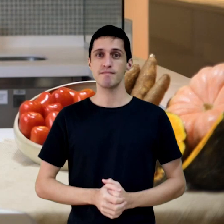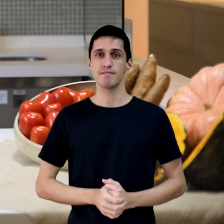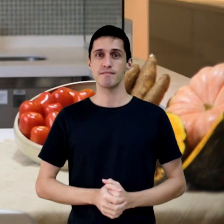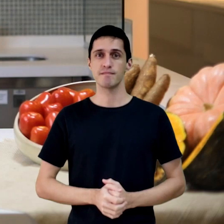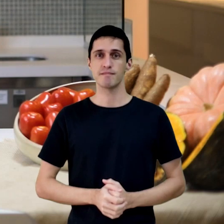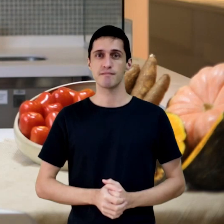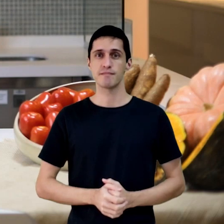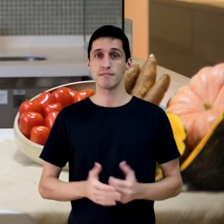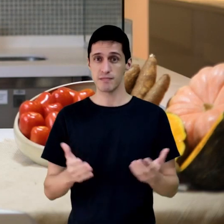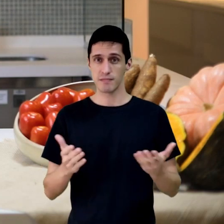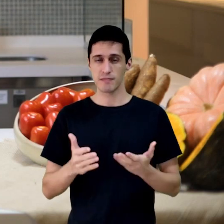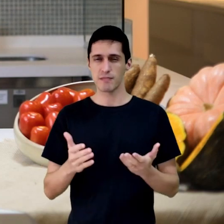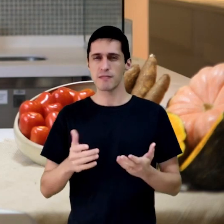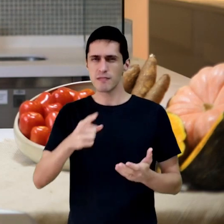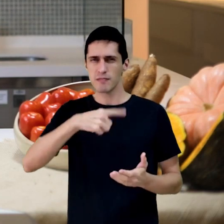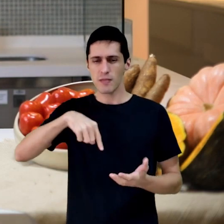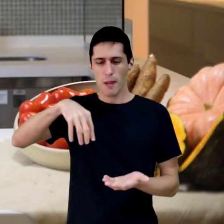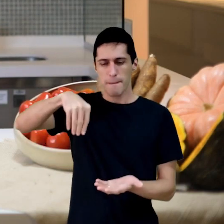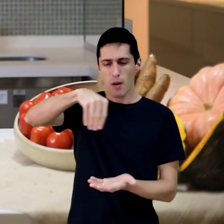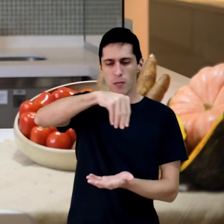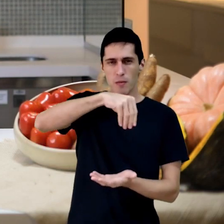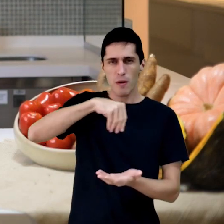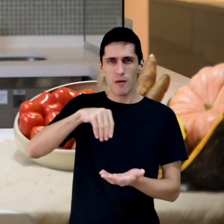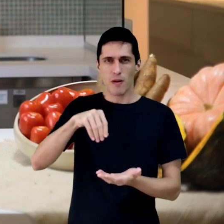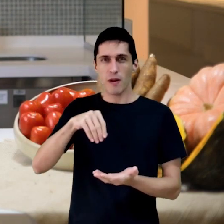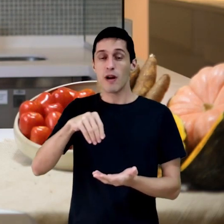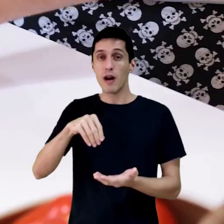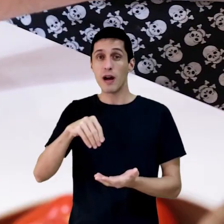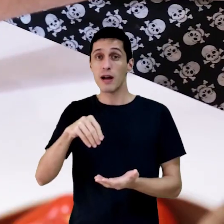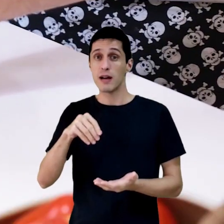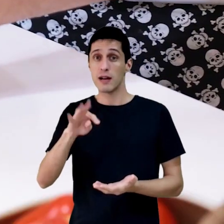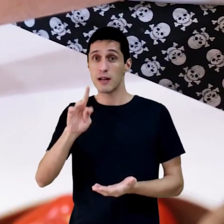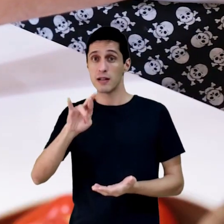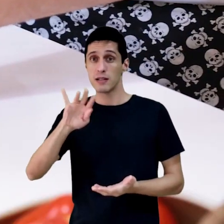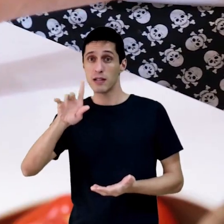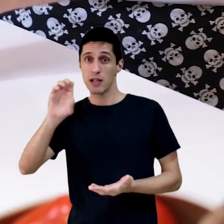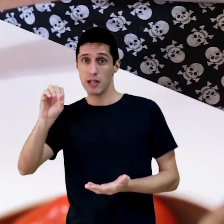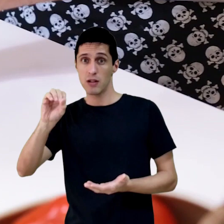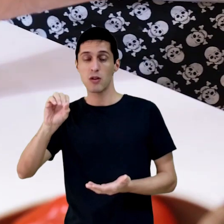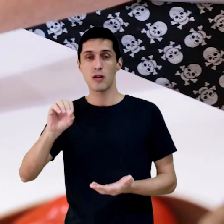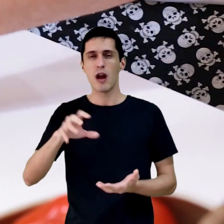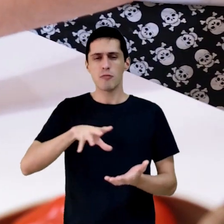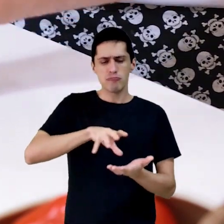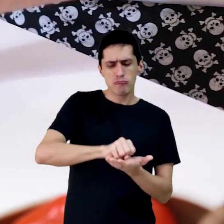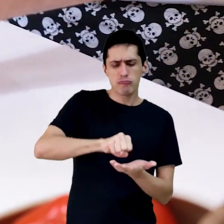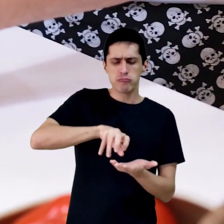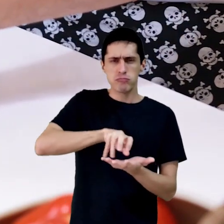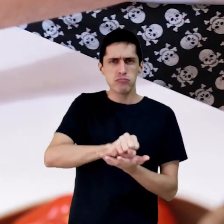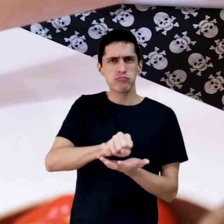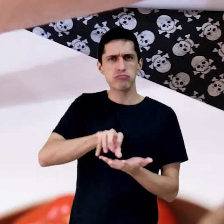ó, vamos utilizar um pouquinho de farinha de trigo. E aqui com a mão mesmo, a gente vai